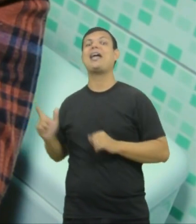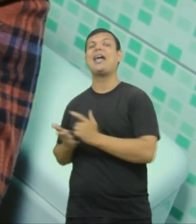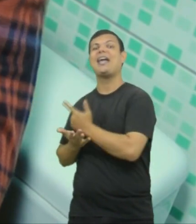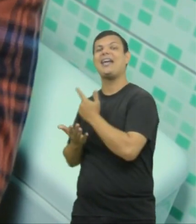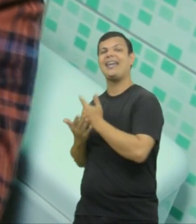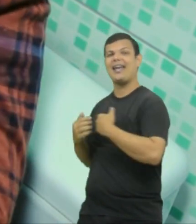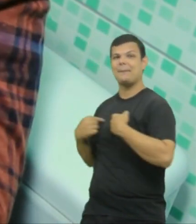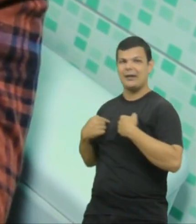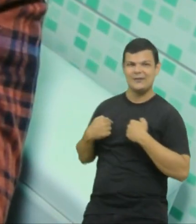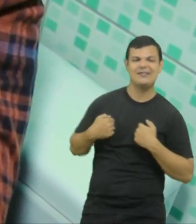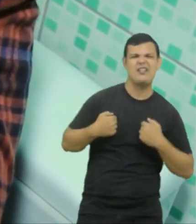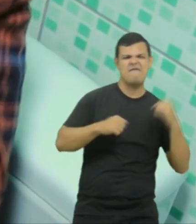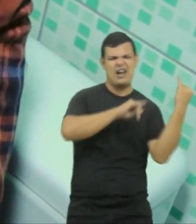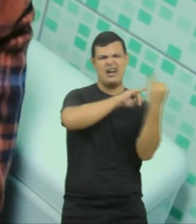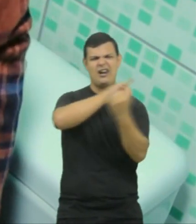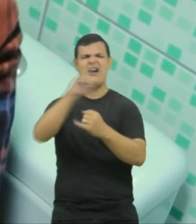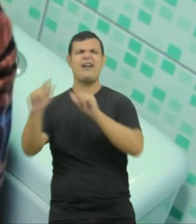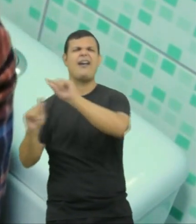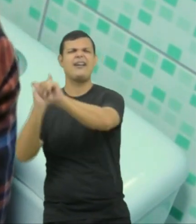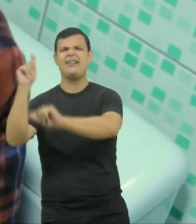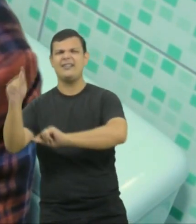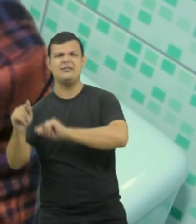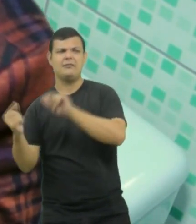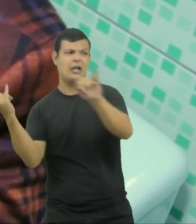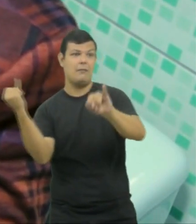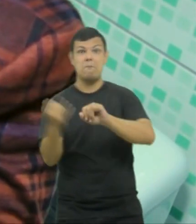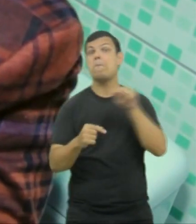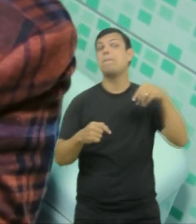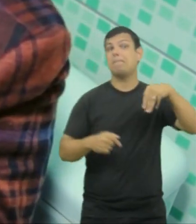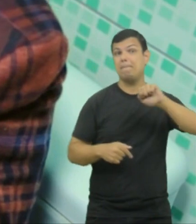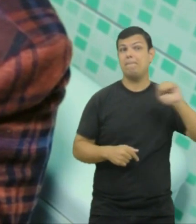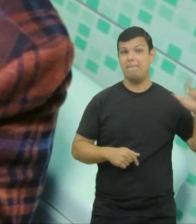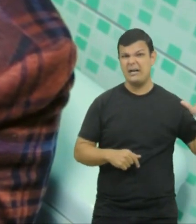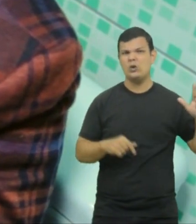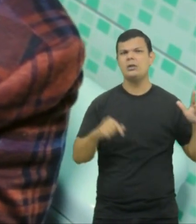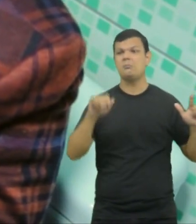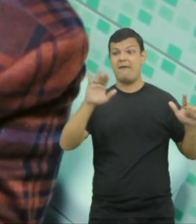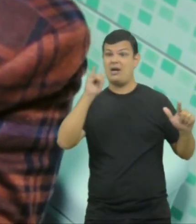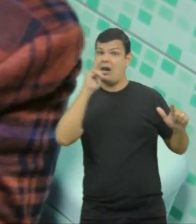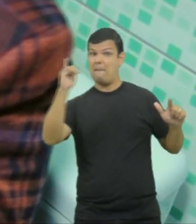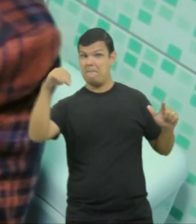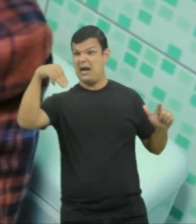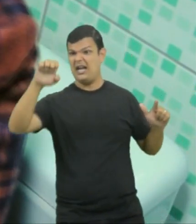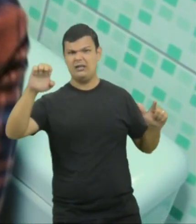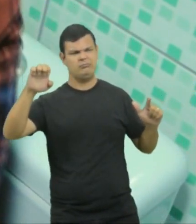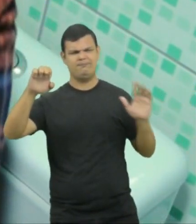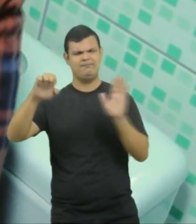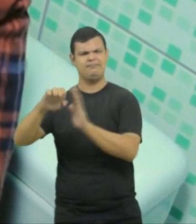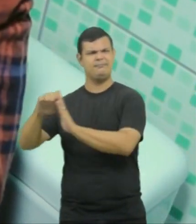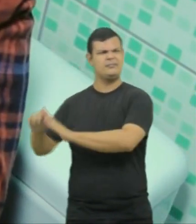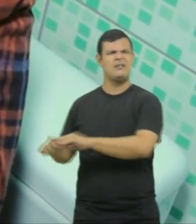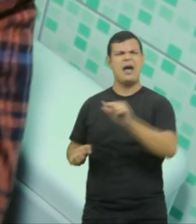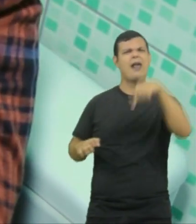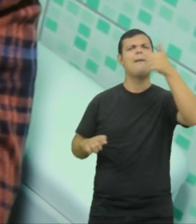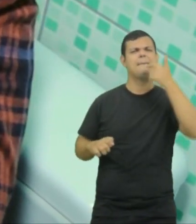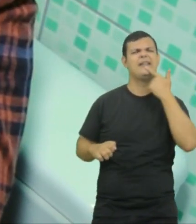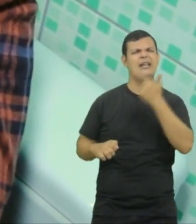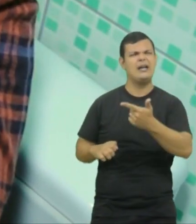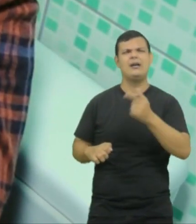Monto um tribunal, atiro pedras, pouco importa se é mesmo culpado. Meu amor só dou